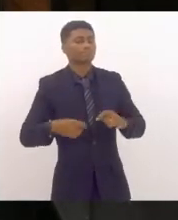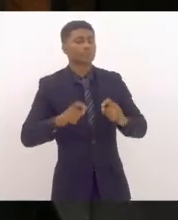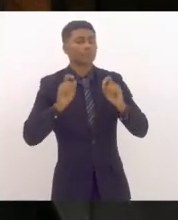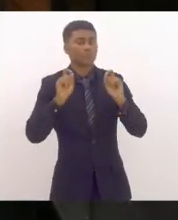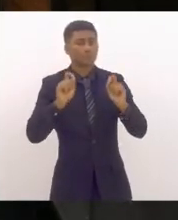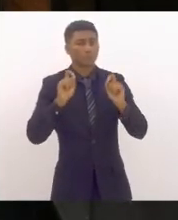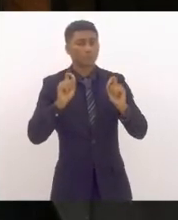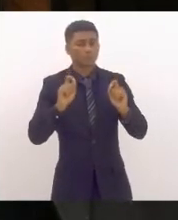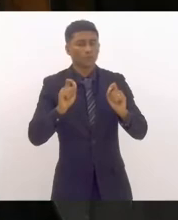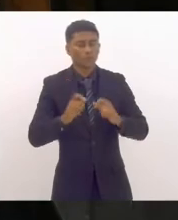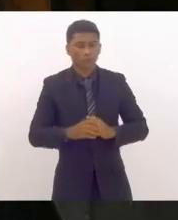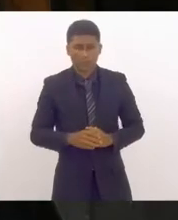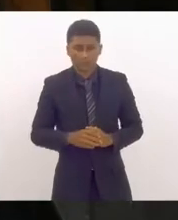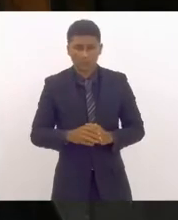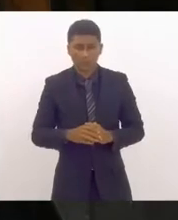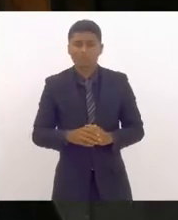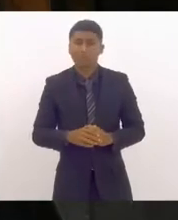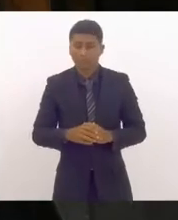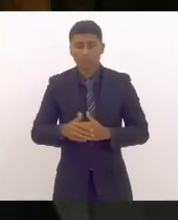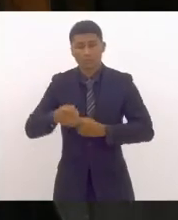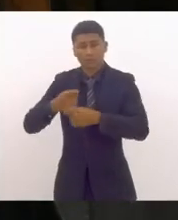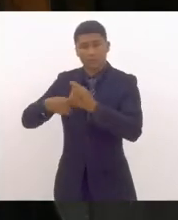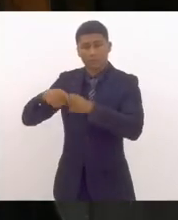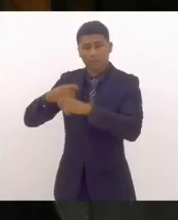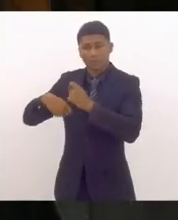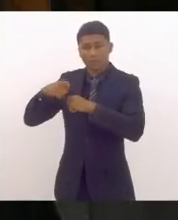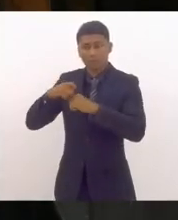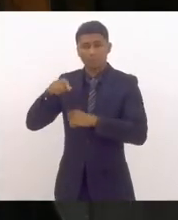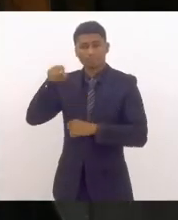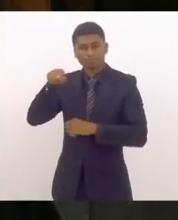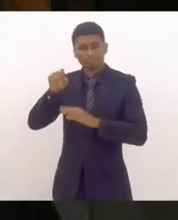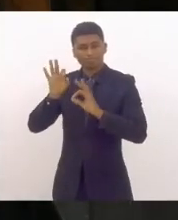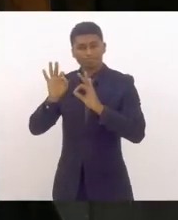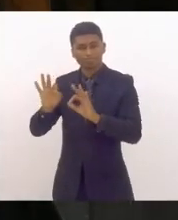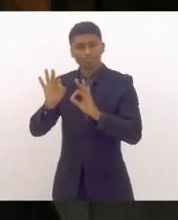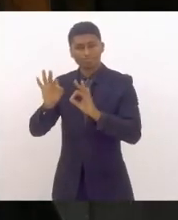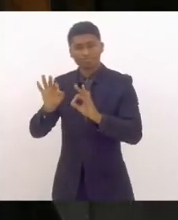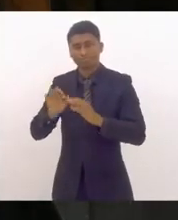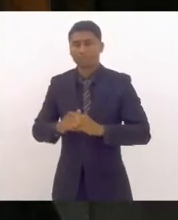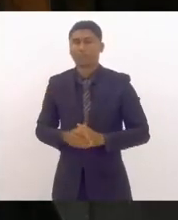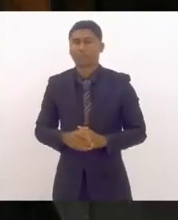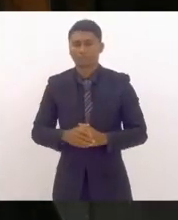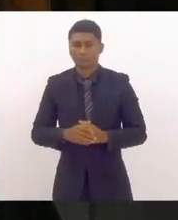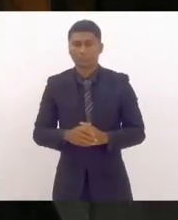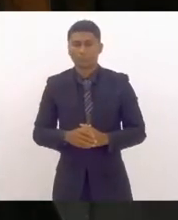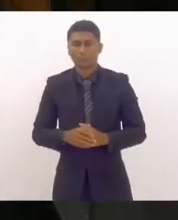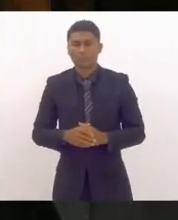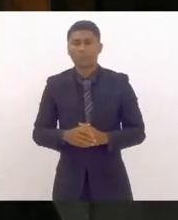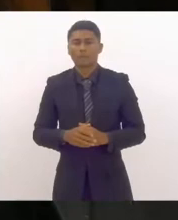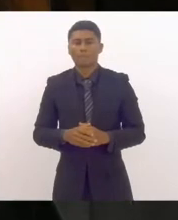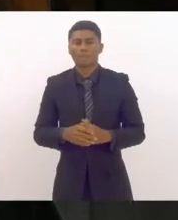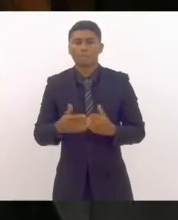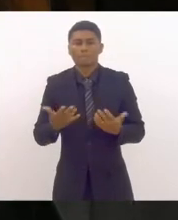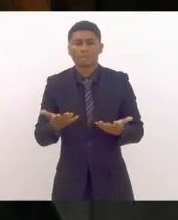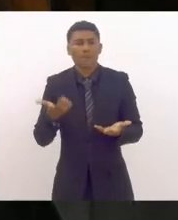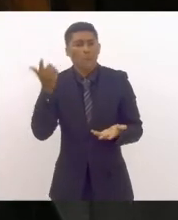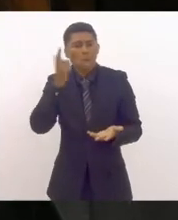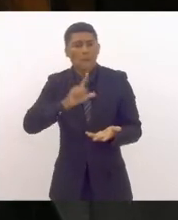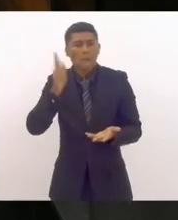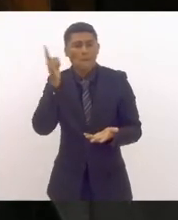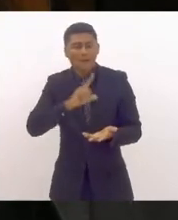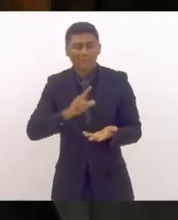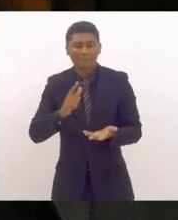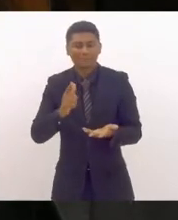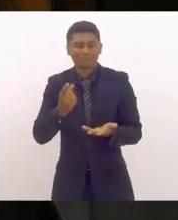as condições macroeconômicas para que se disponha de lastro orçamentário e